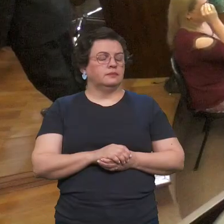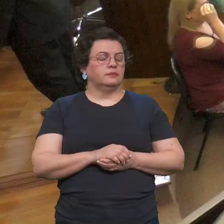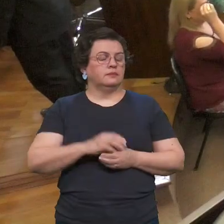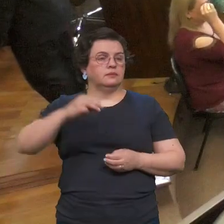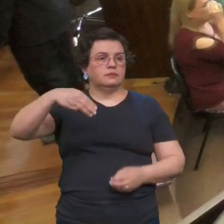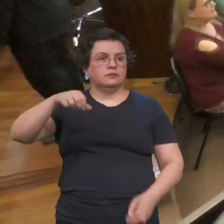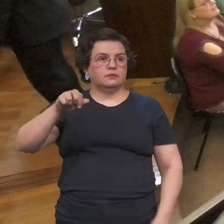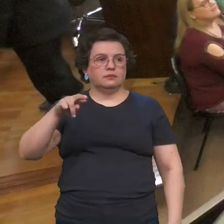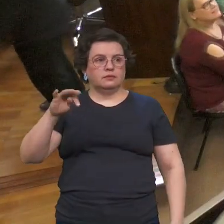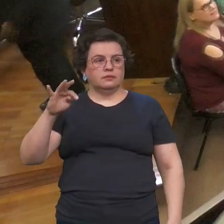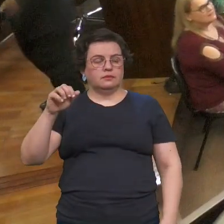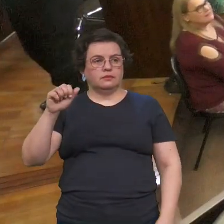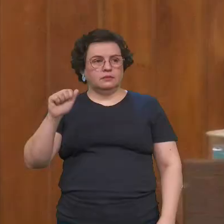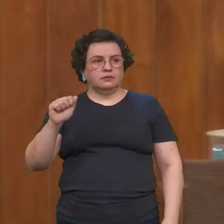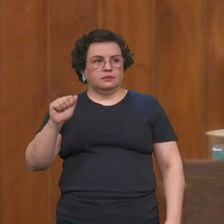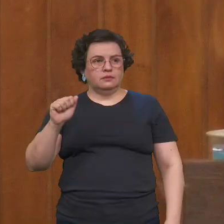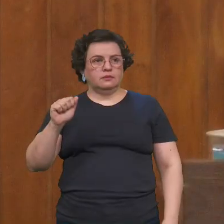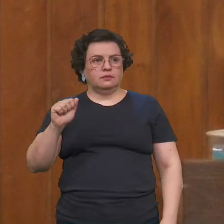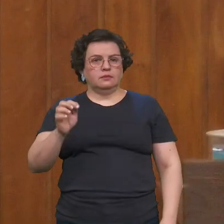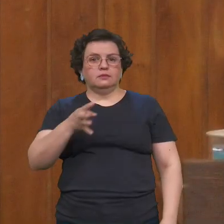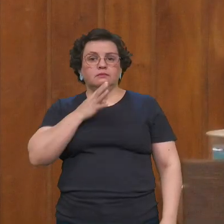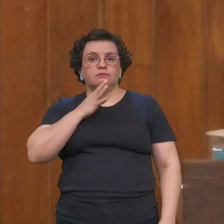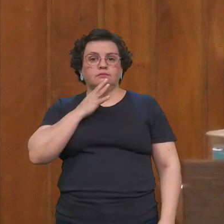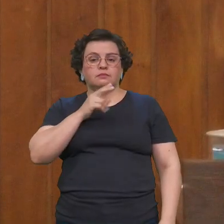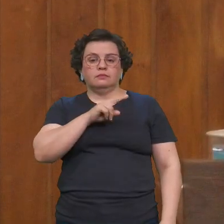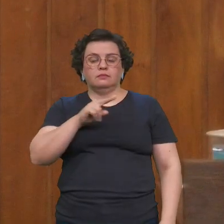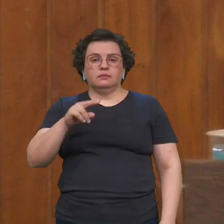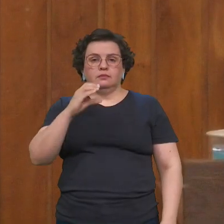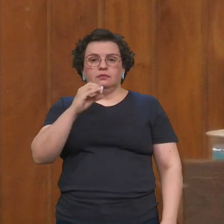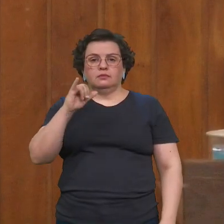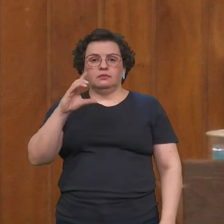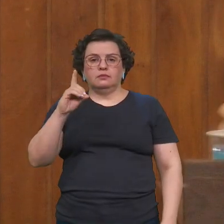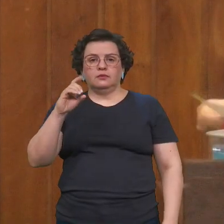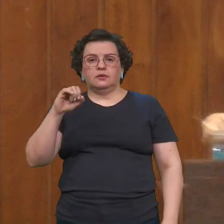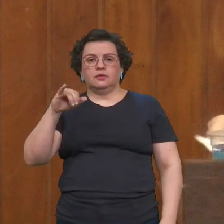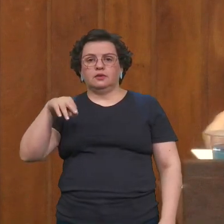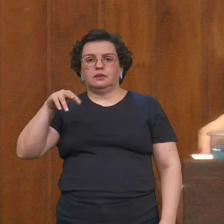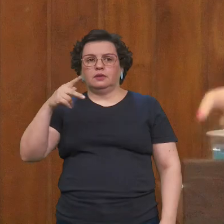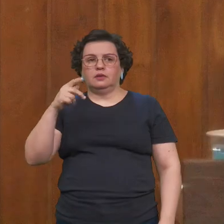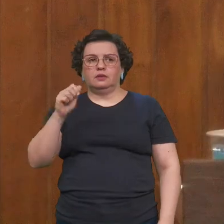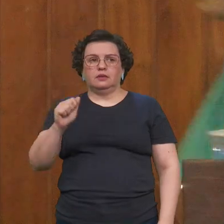Marta Aparecida Amâncio, conhecida como Cidinha, conselheira tutelar.